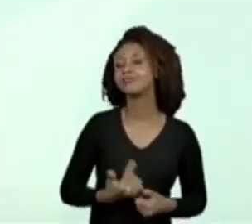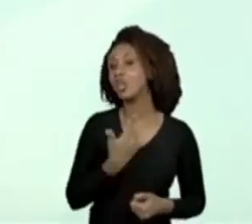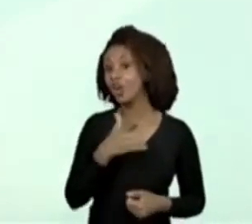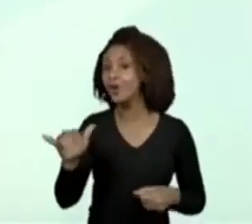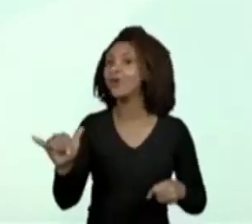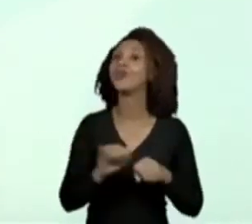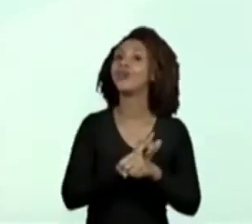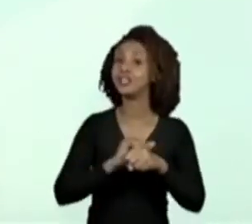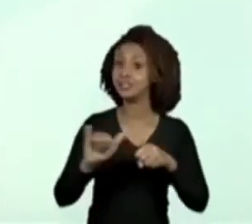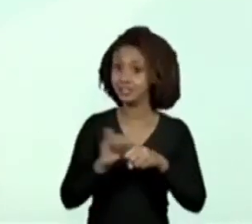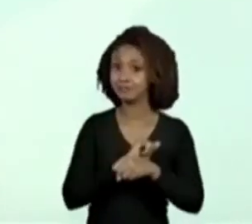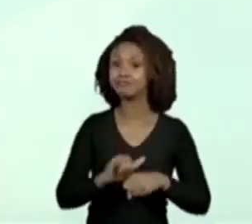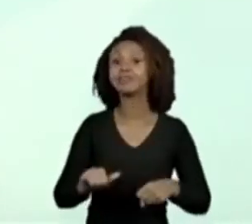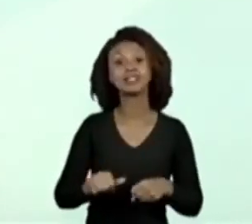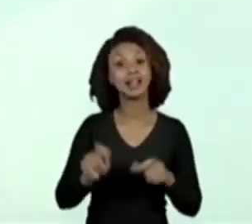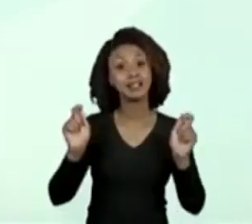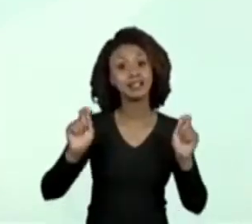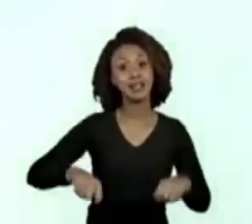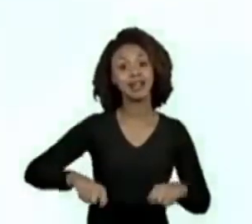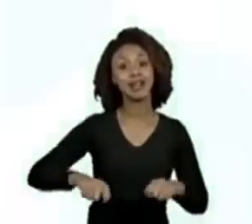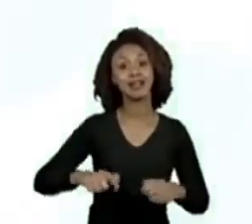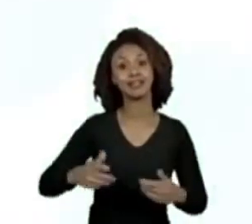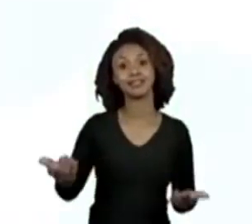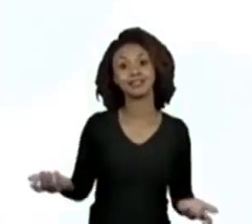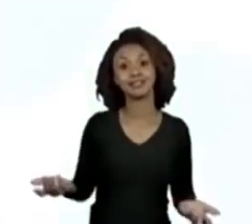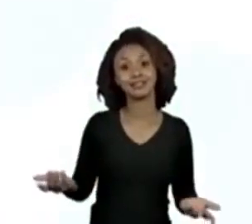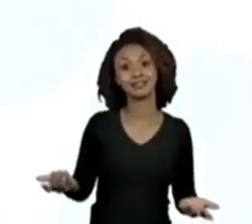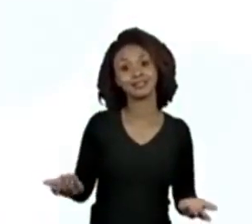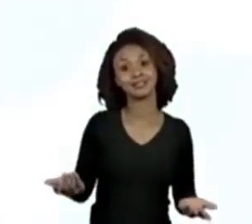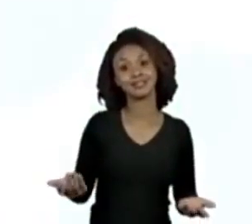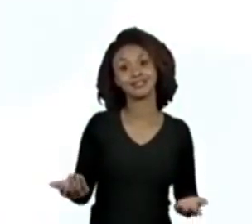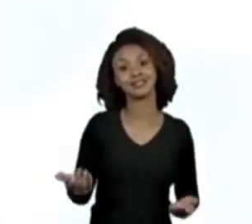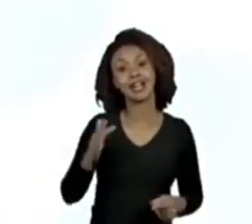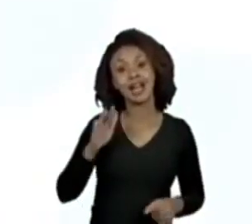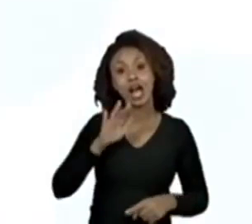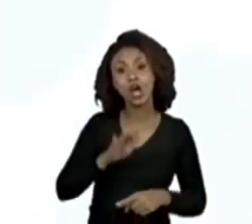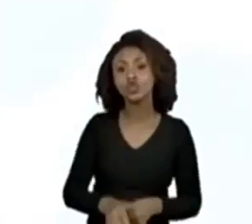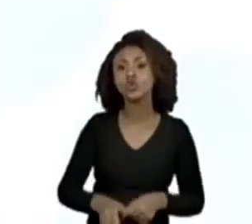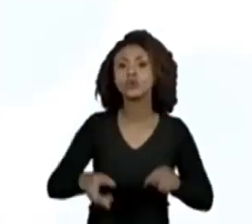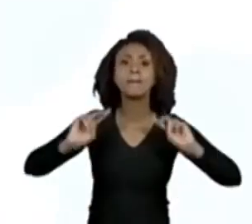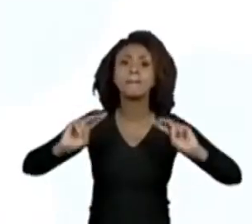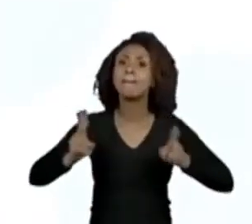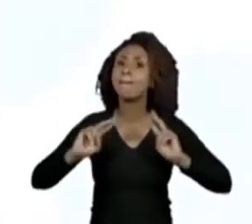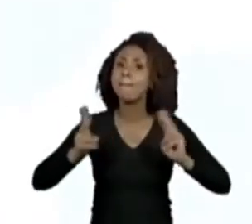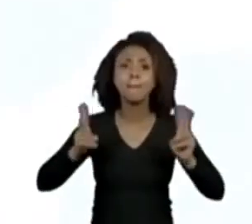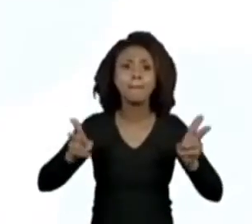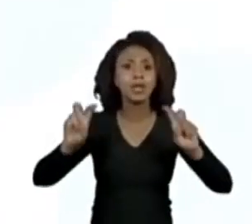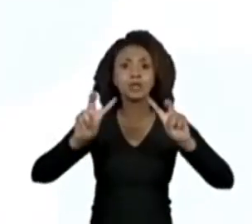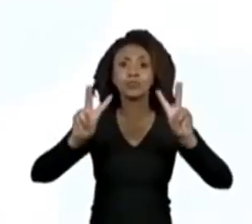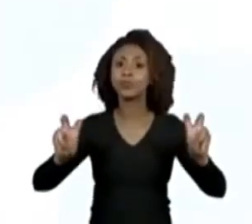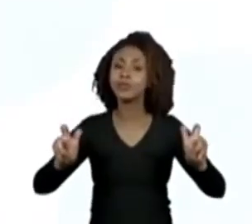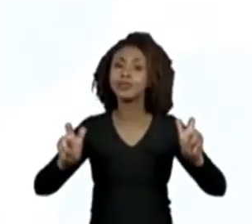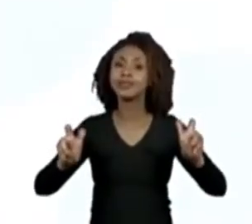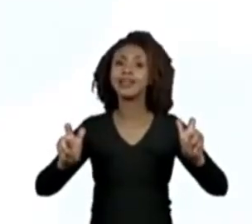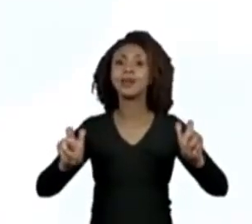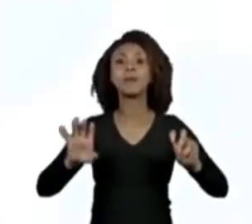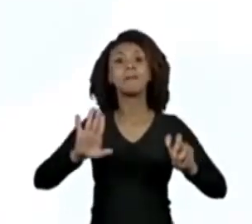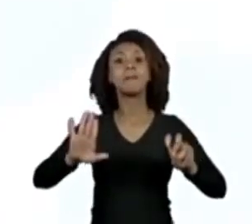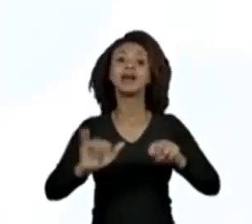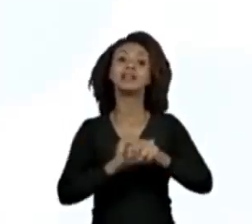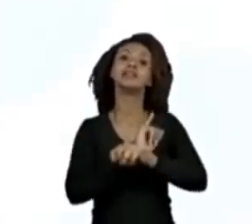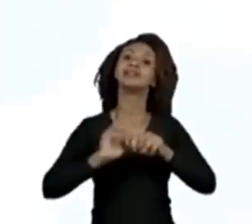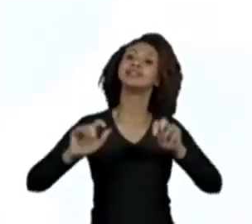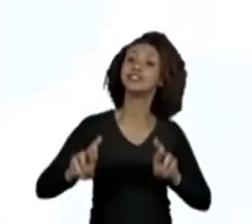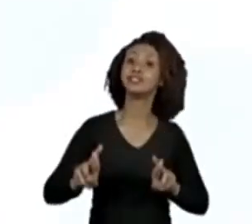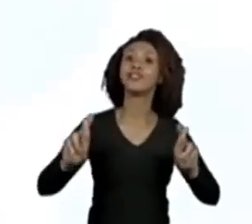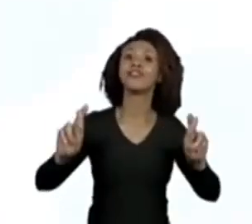estratégia que a gente pode utilizar para resolver a mesma situação, problema lá das